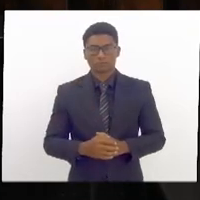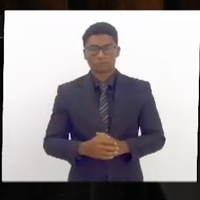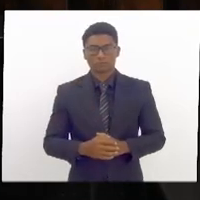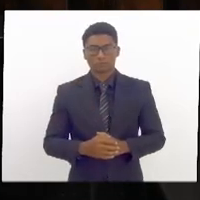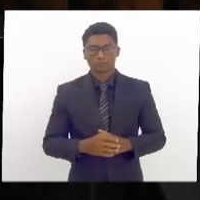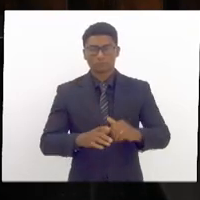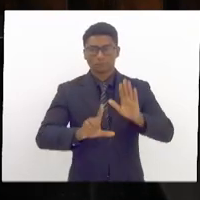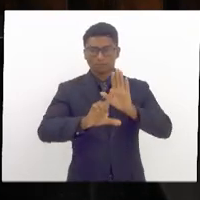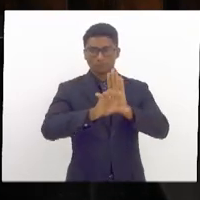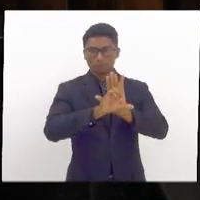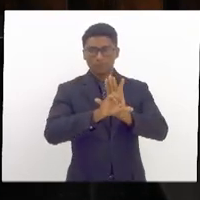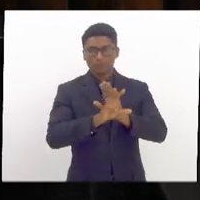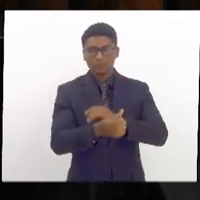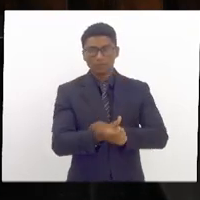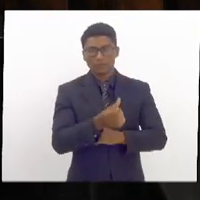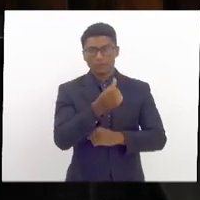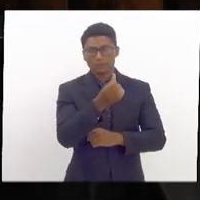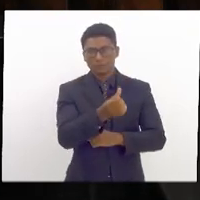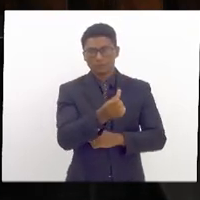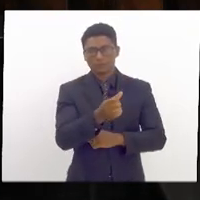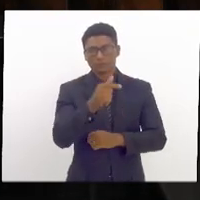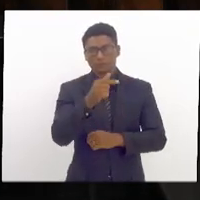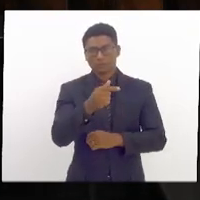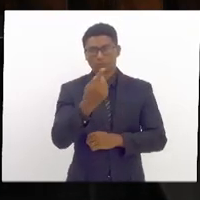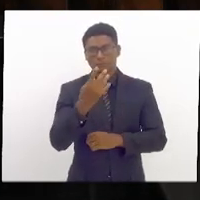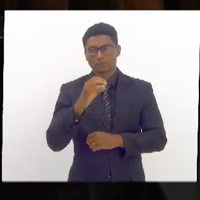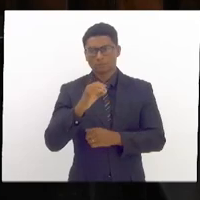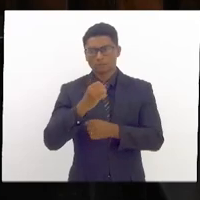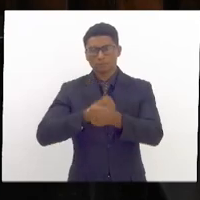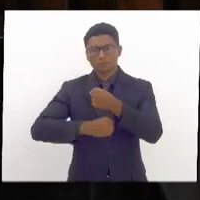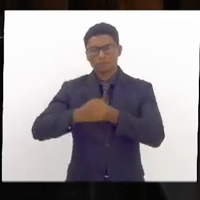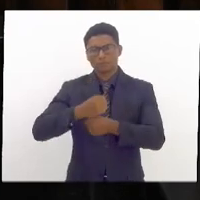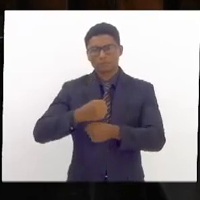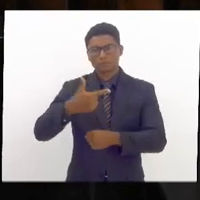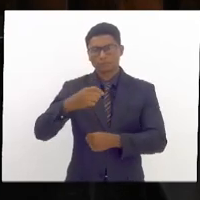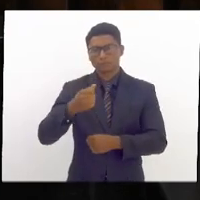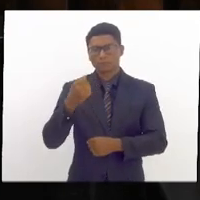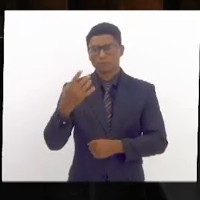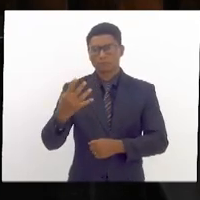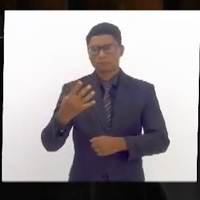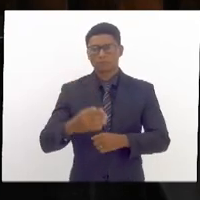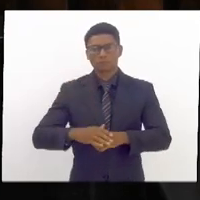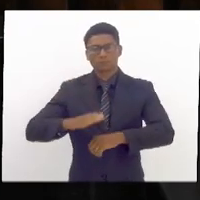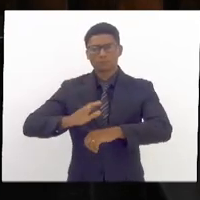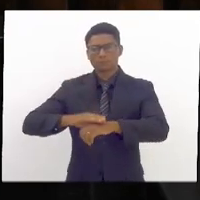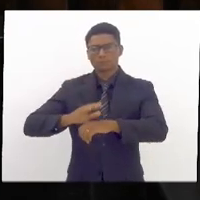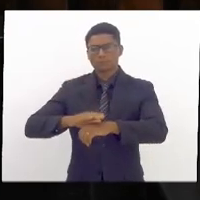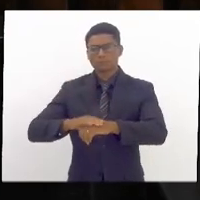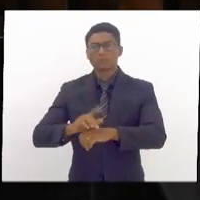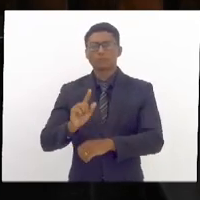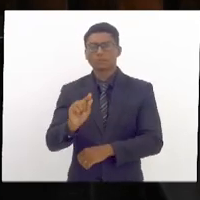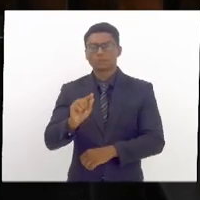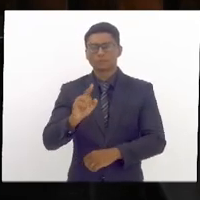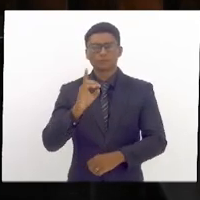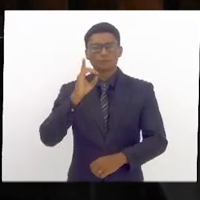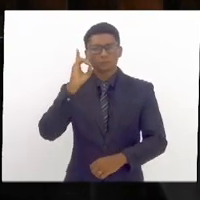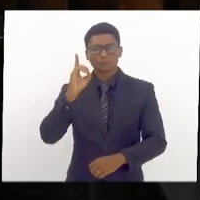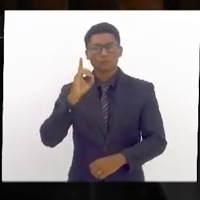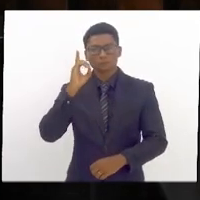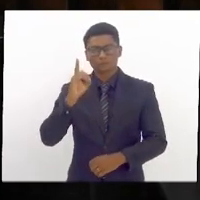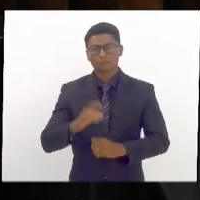lei 6.740, de 14, os autores foram os